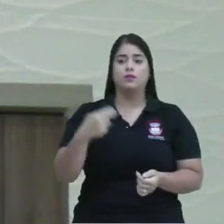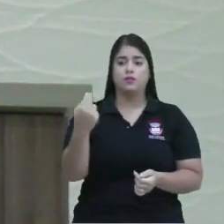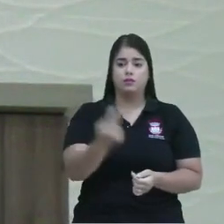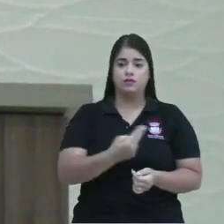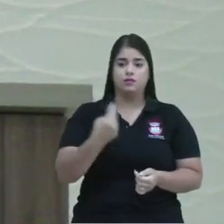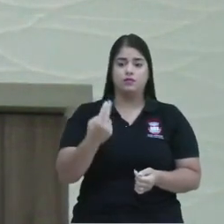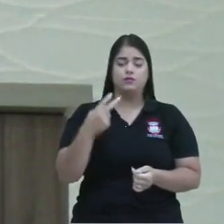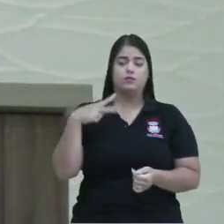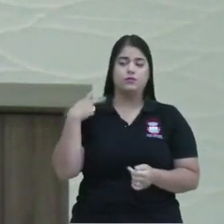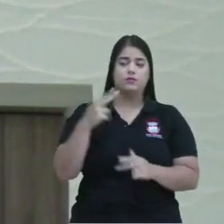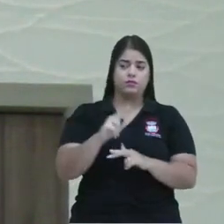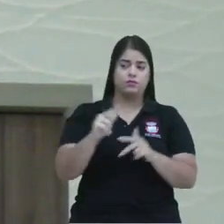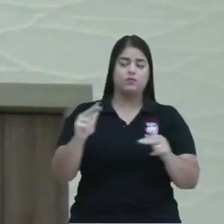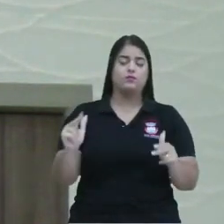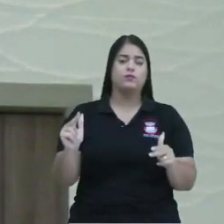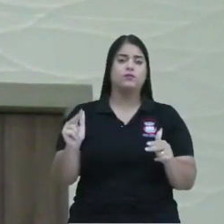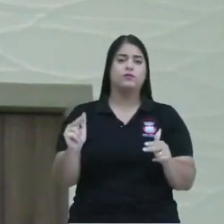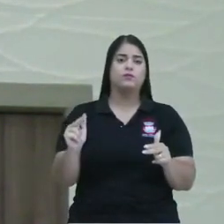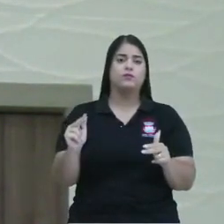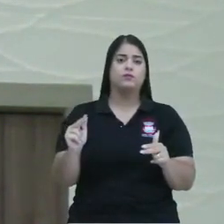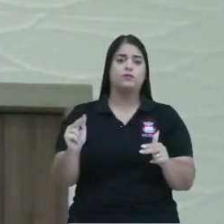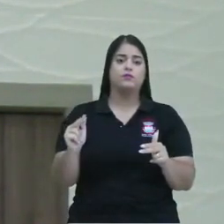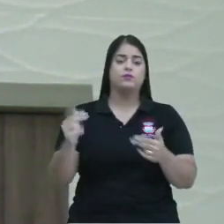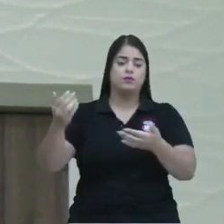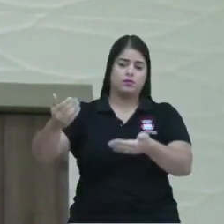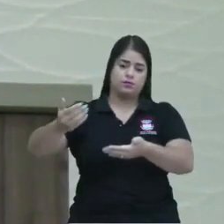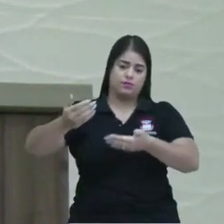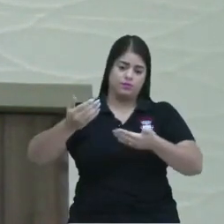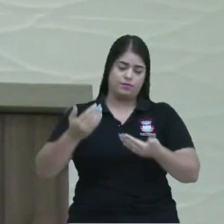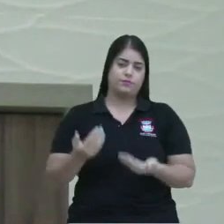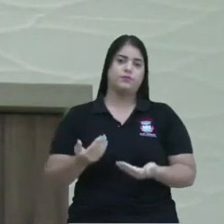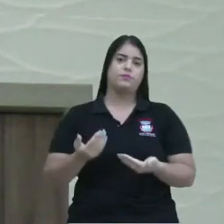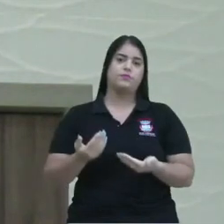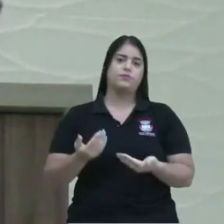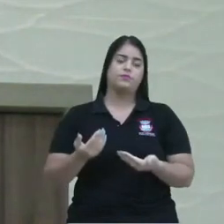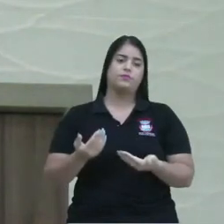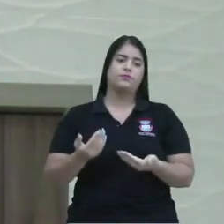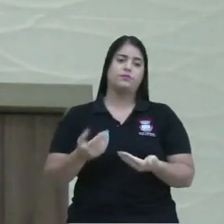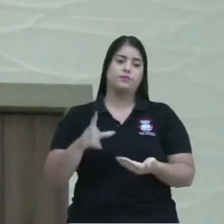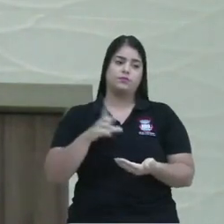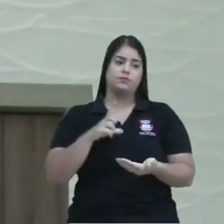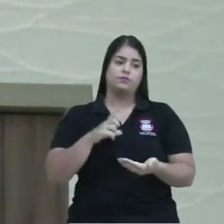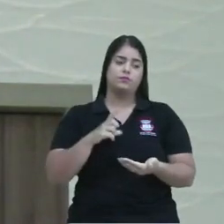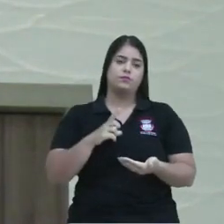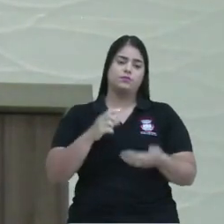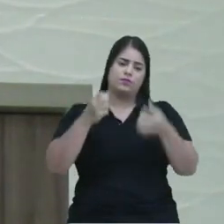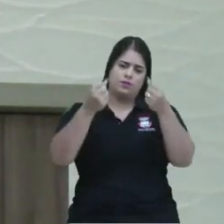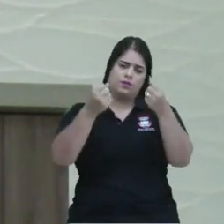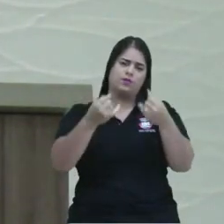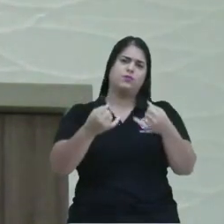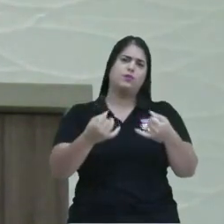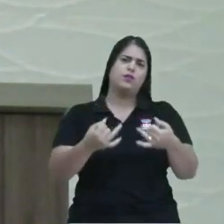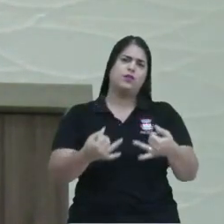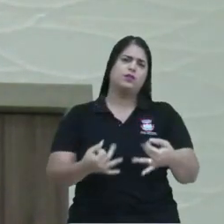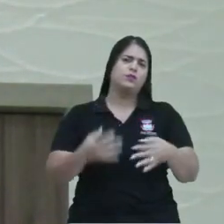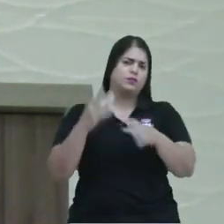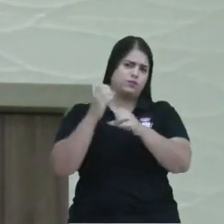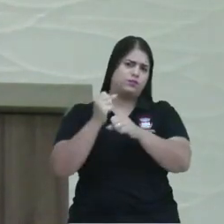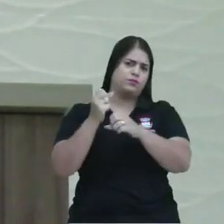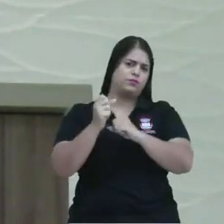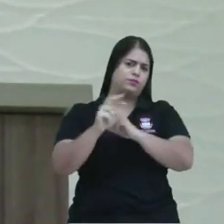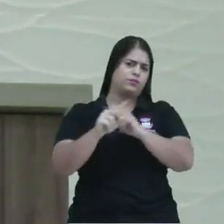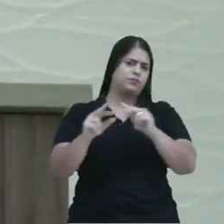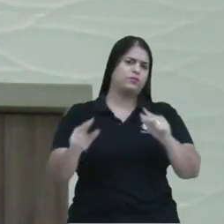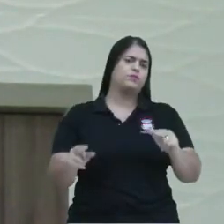nós, vereadores, fomos convidados para participar de uma prestação de conta pelo CESPAM